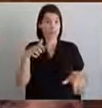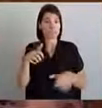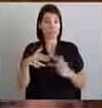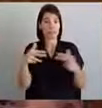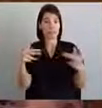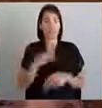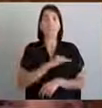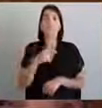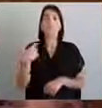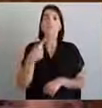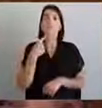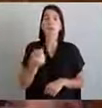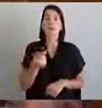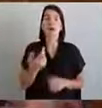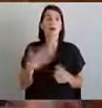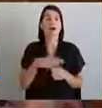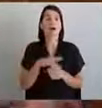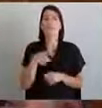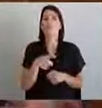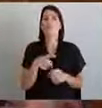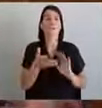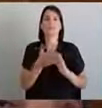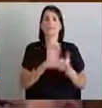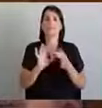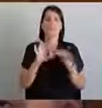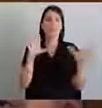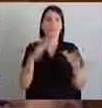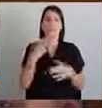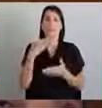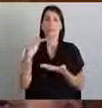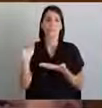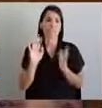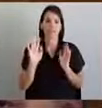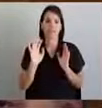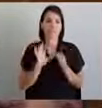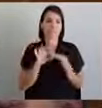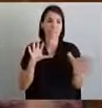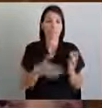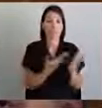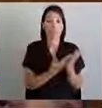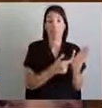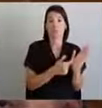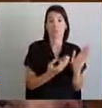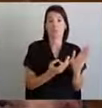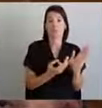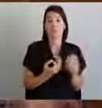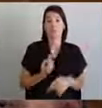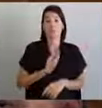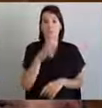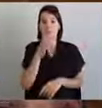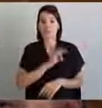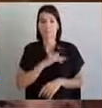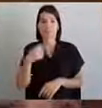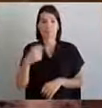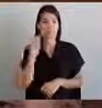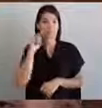tratou de referir que o Covid não tinha absolutamente nada a ver neste empréstimo, ao contrário daquilo que constava na proposta de deliberação. Deixe-me que lhe diga, Sr. Presidente, que a guerra na Ucrânia e a